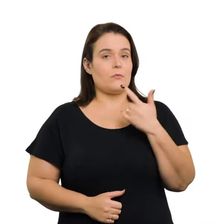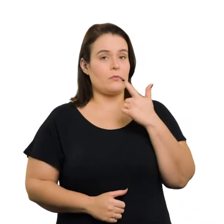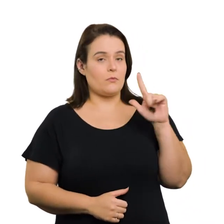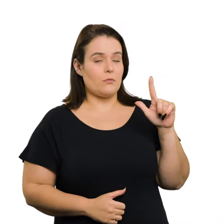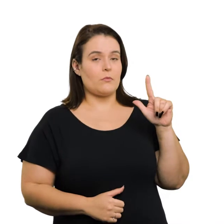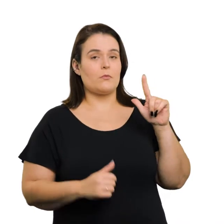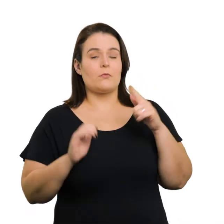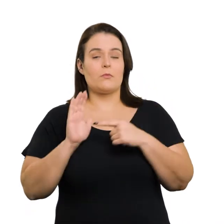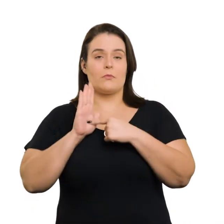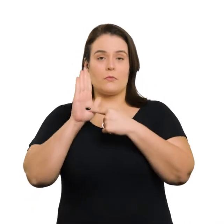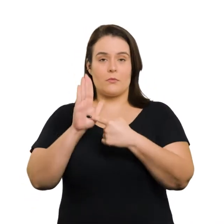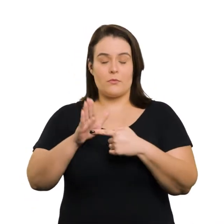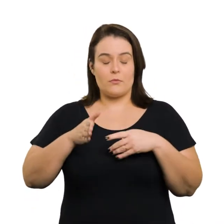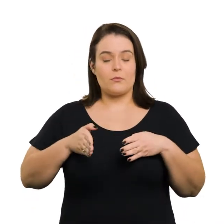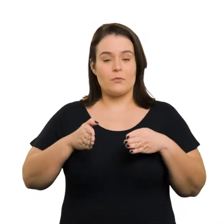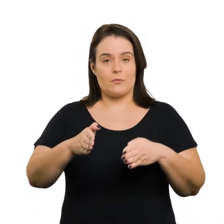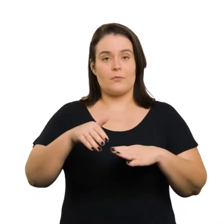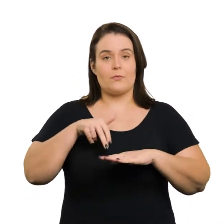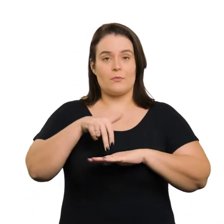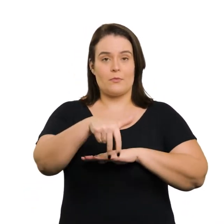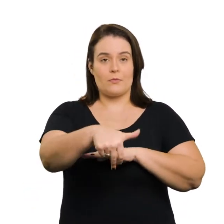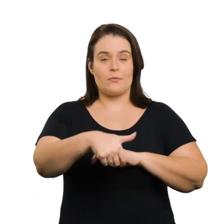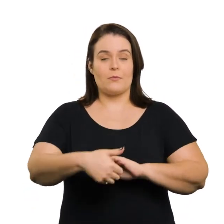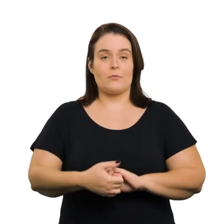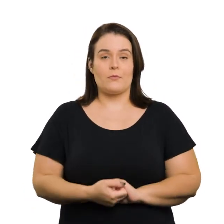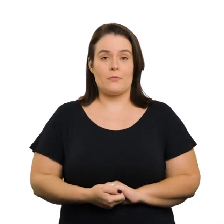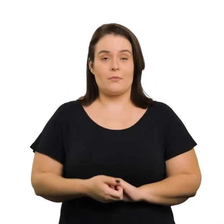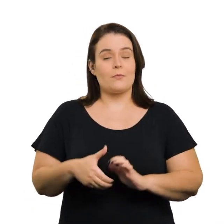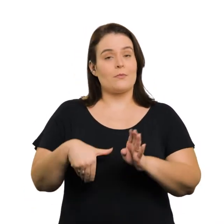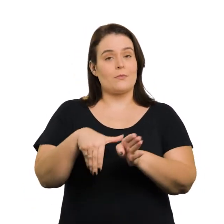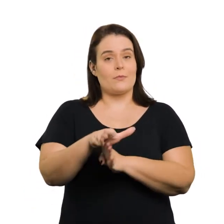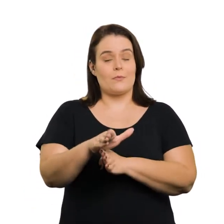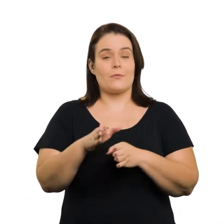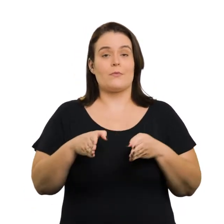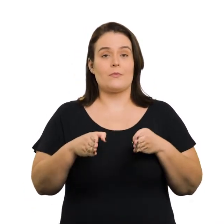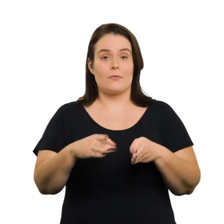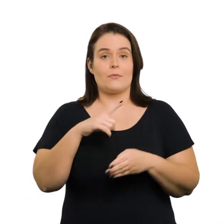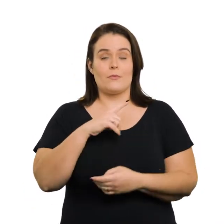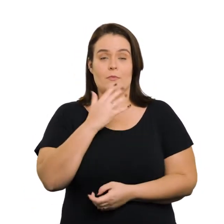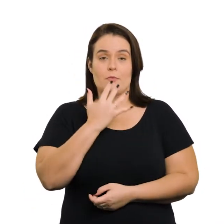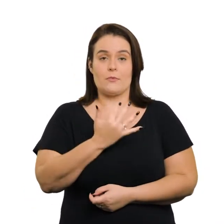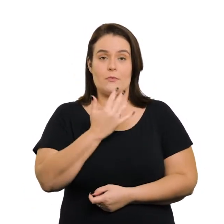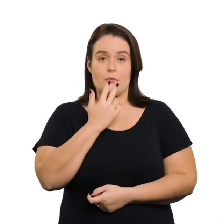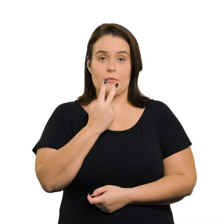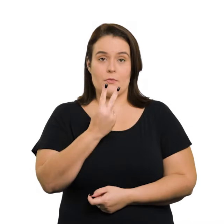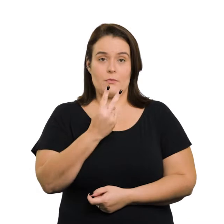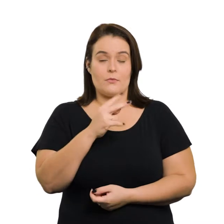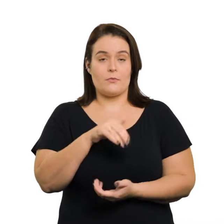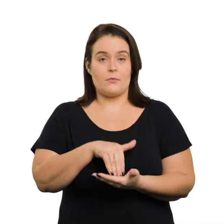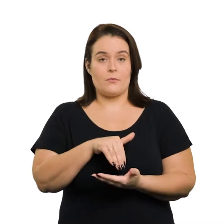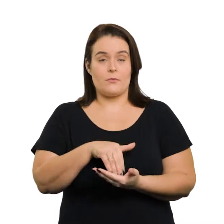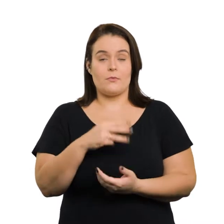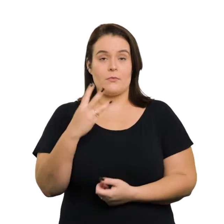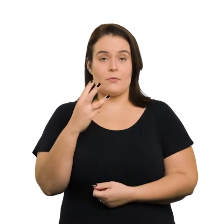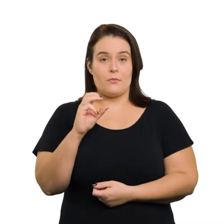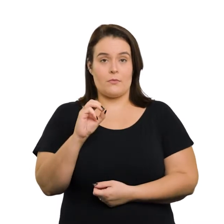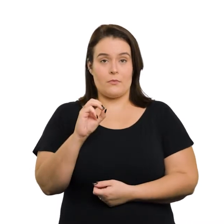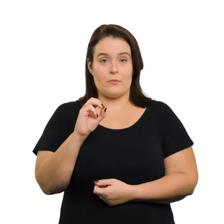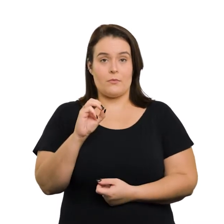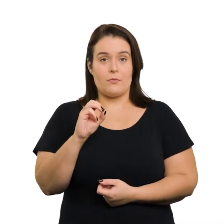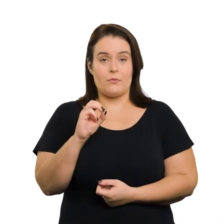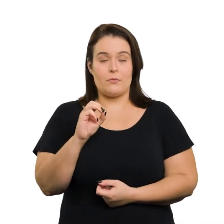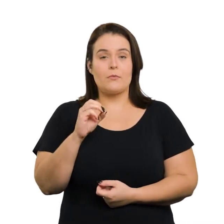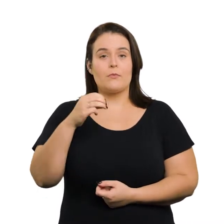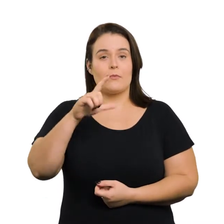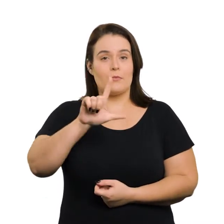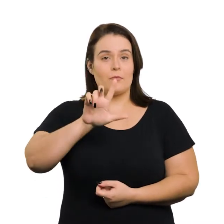outra forma de evidenciar o local de passagem. Recomenda-se que a faixa tenha duas cores, com o mínimo de